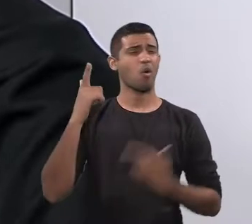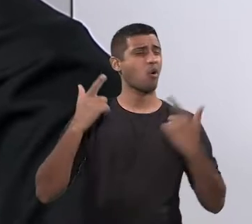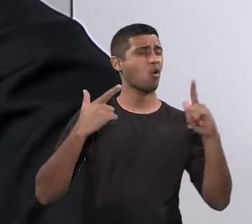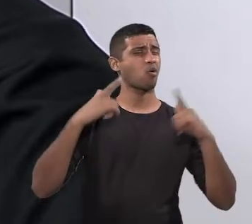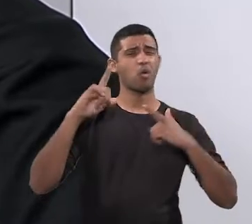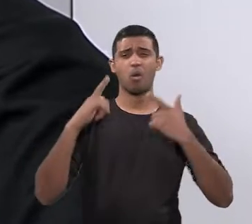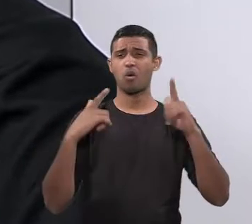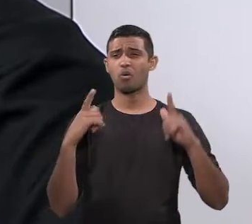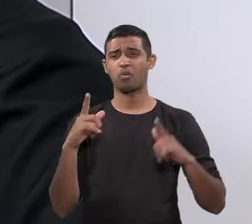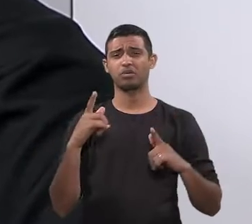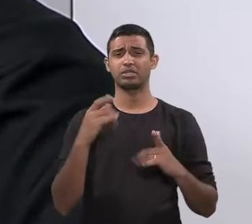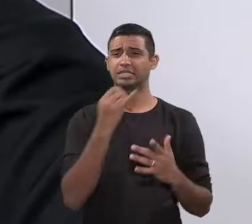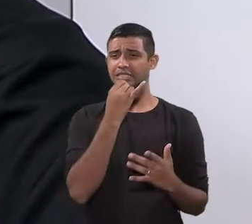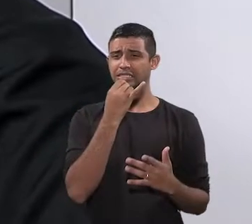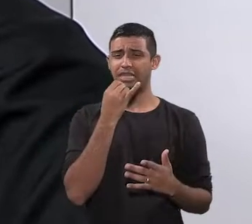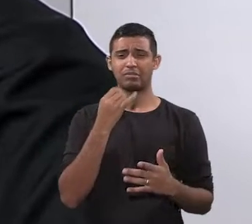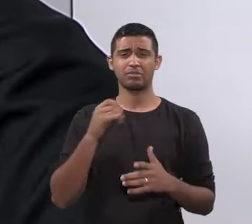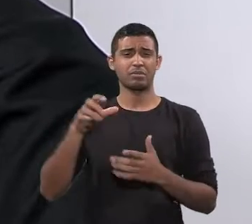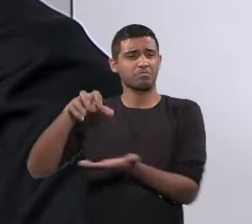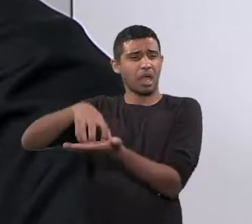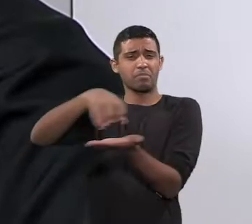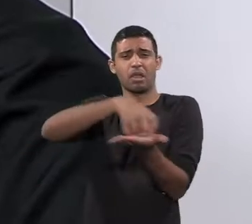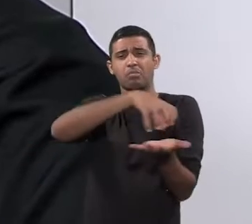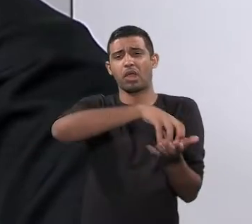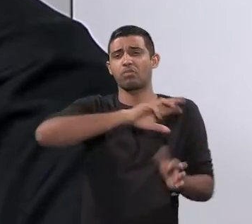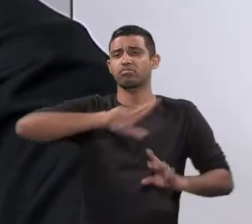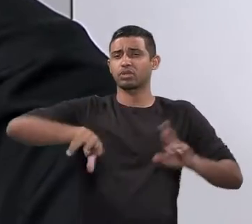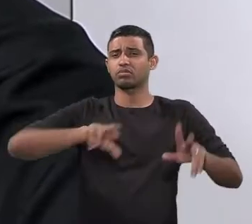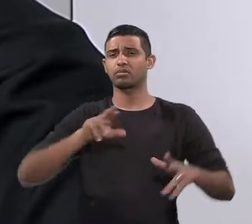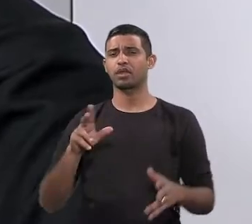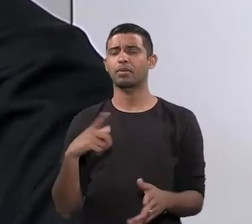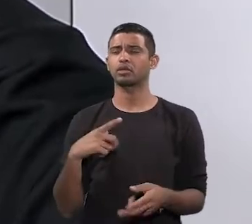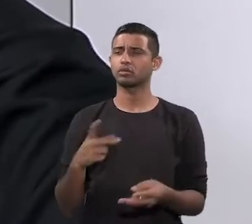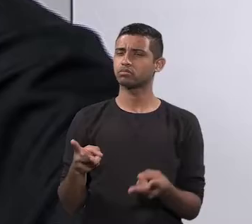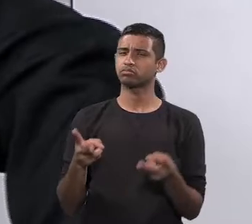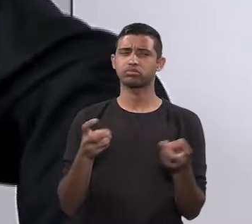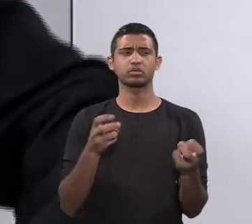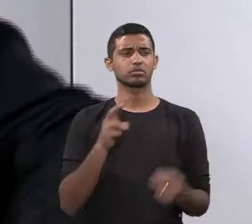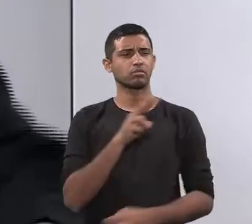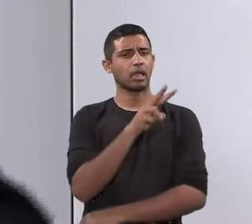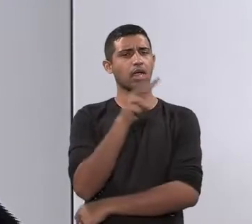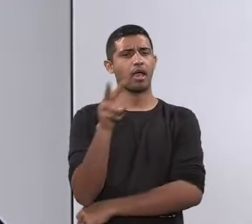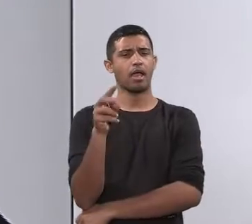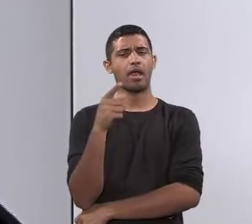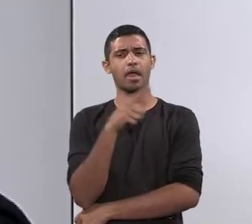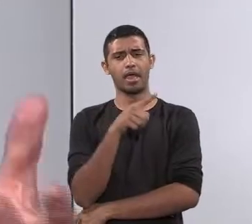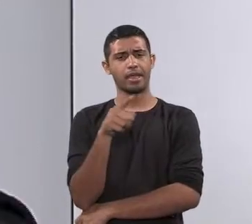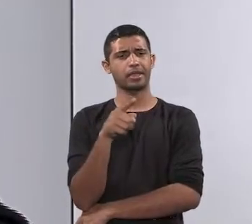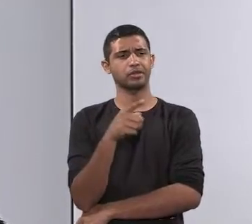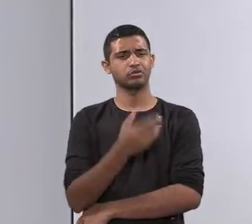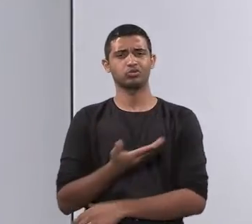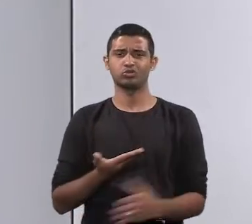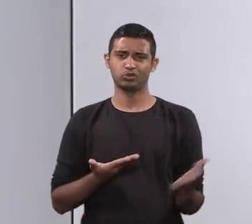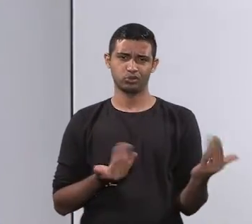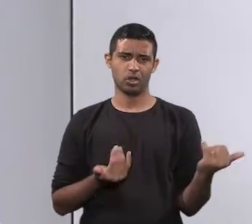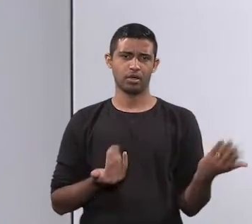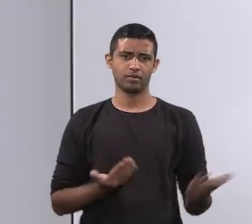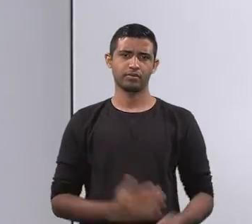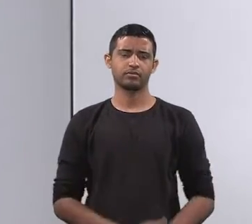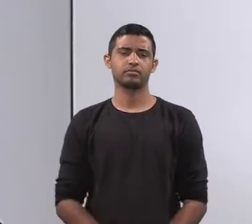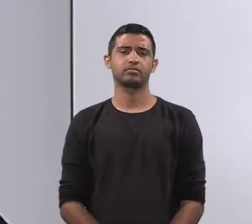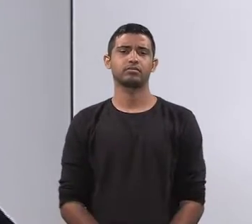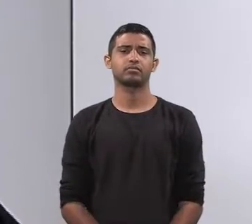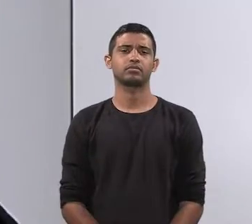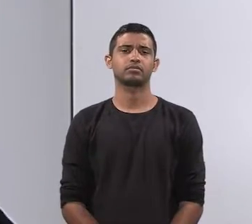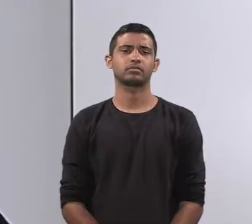em várias áreas, né? E o que eu vejo é que essas crianças, né, esses